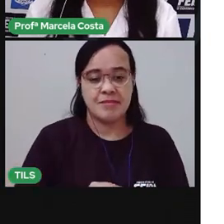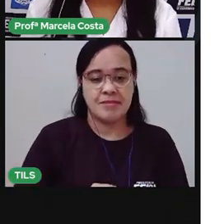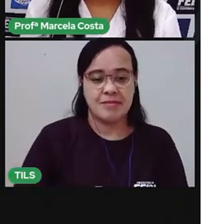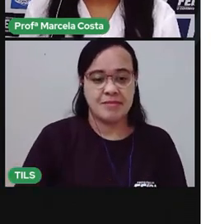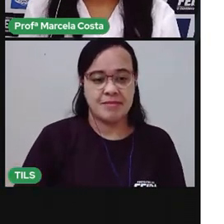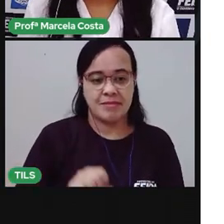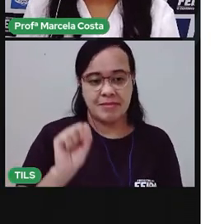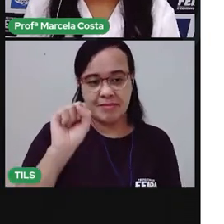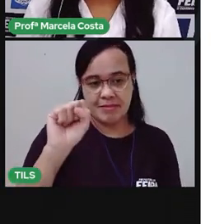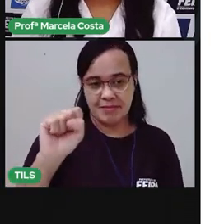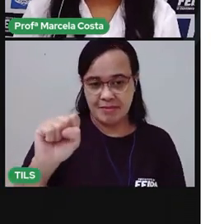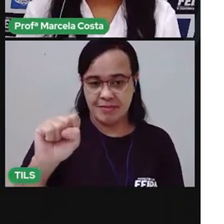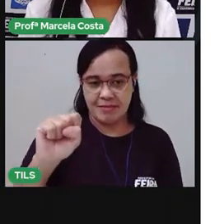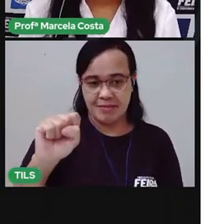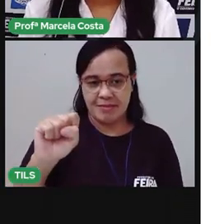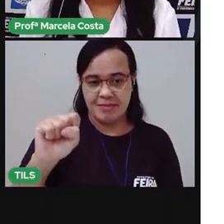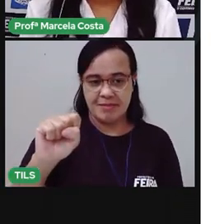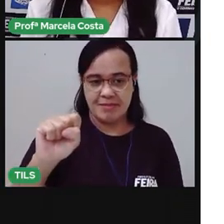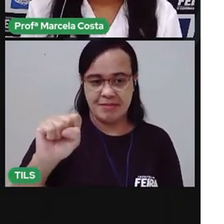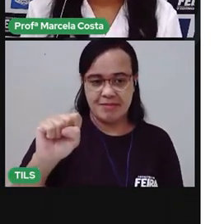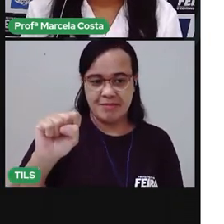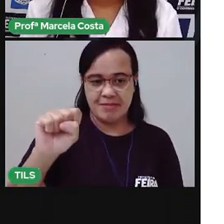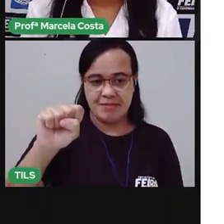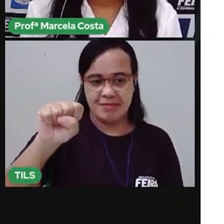é a primeira sílaba